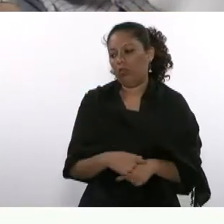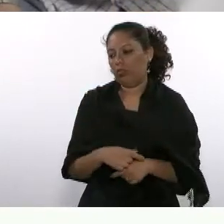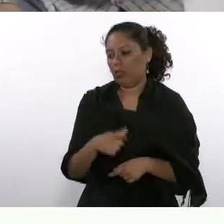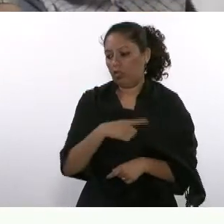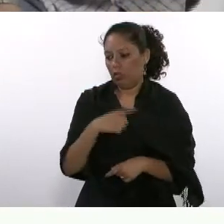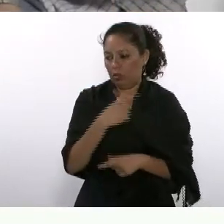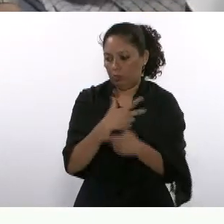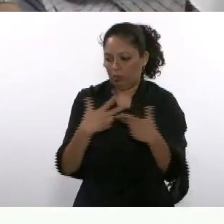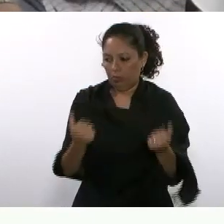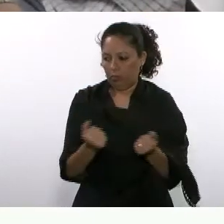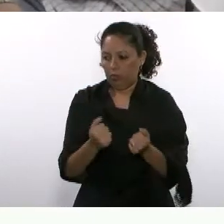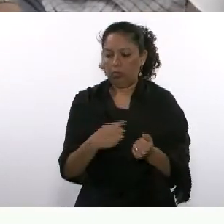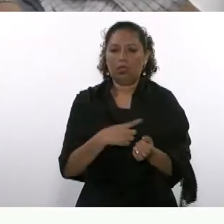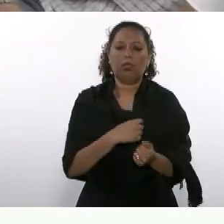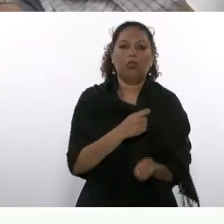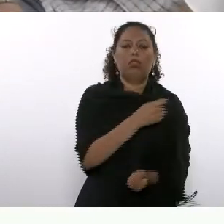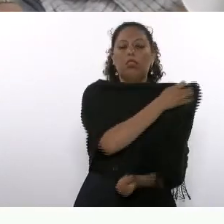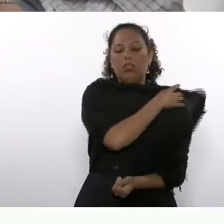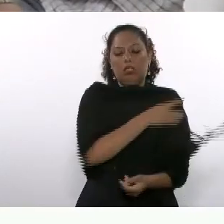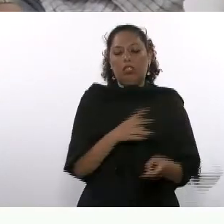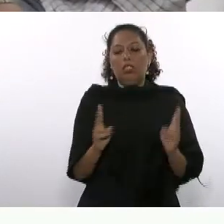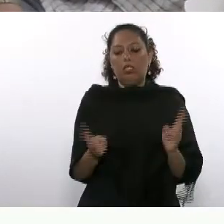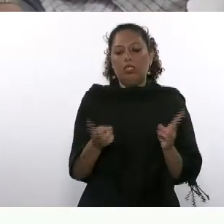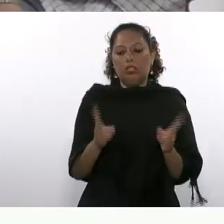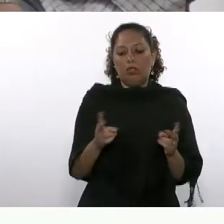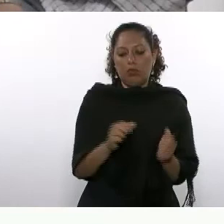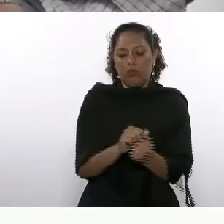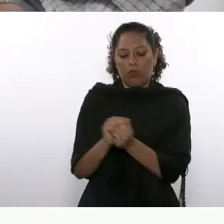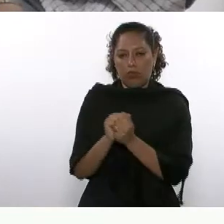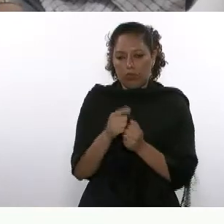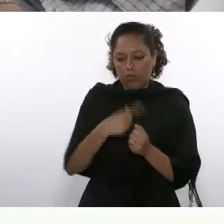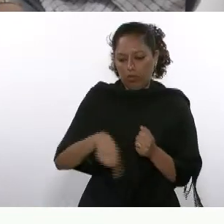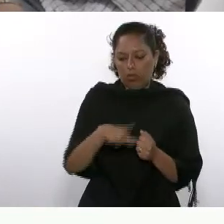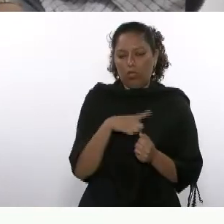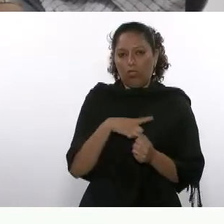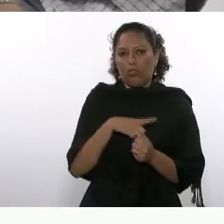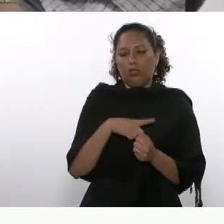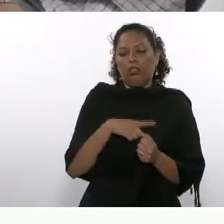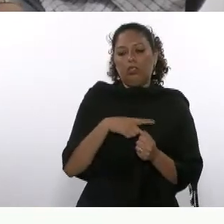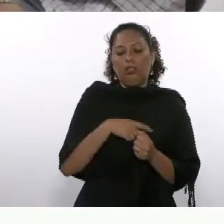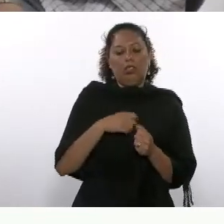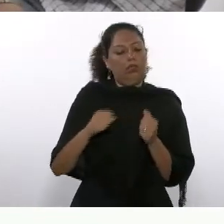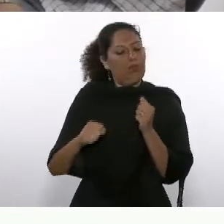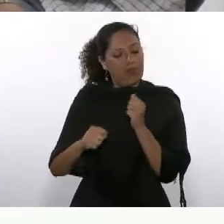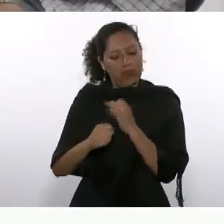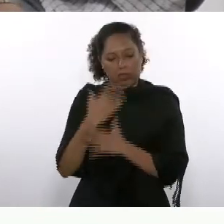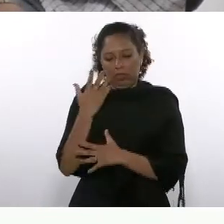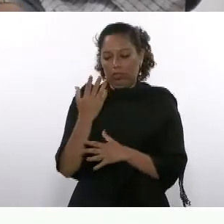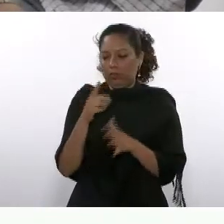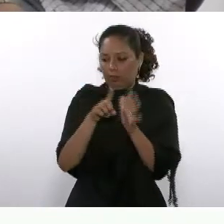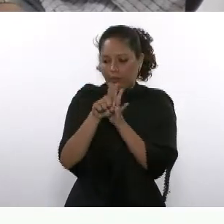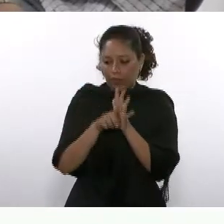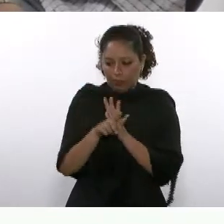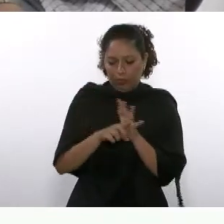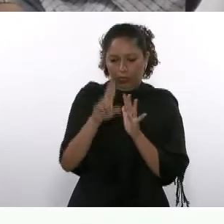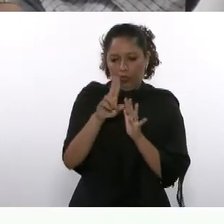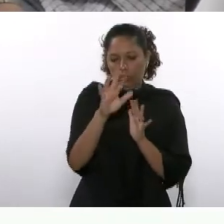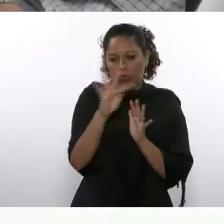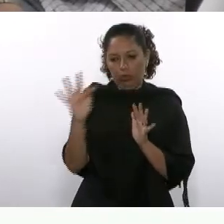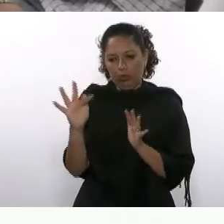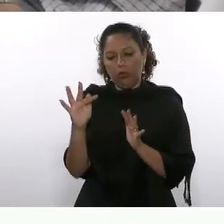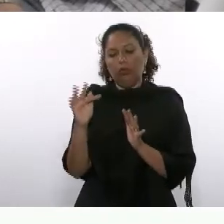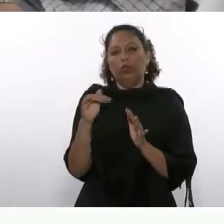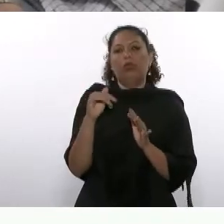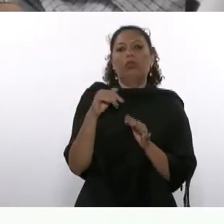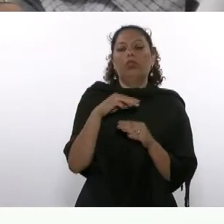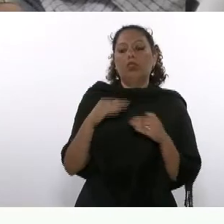que está sempre no nosso radar. Existem inúmeras pesquisas no turismo, FGV faz, UF faz, Ministério